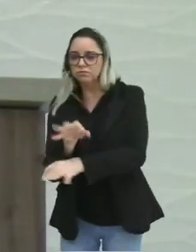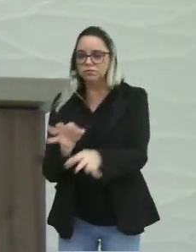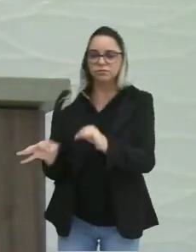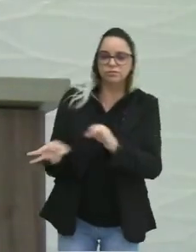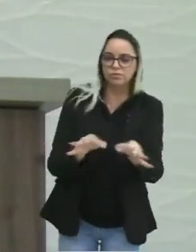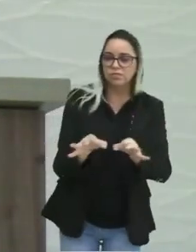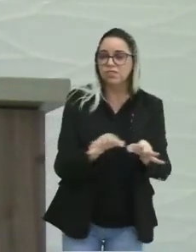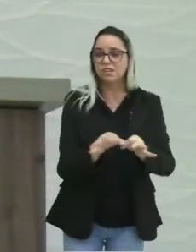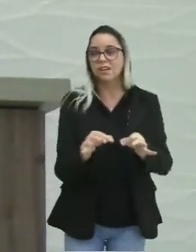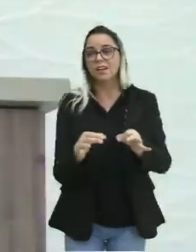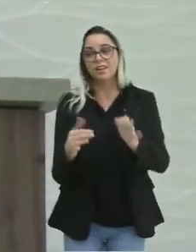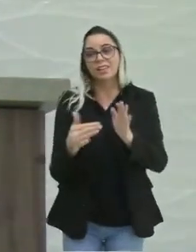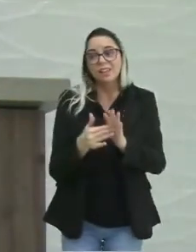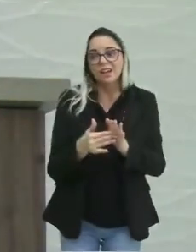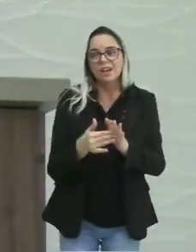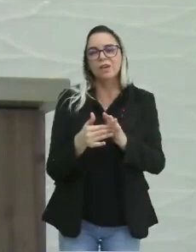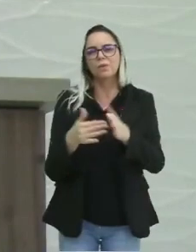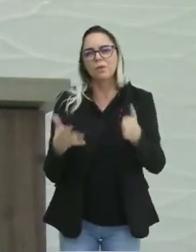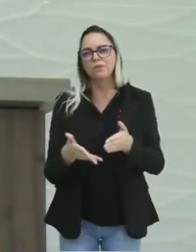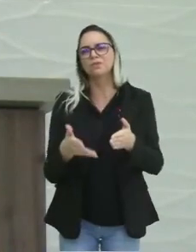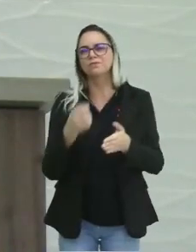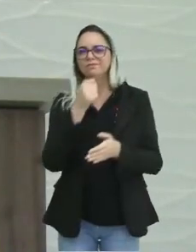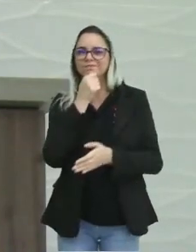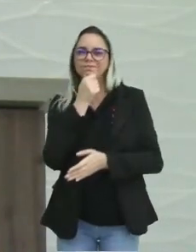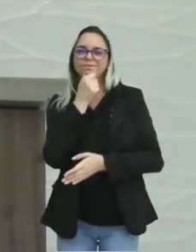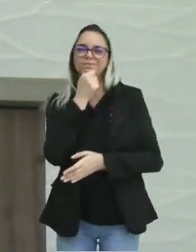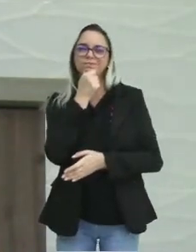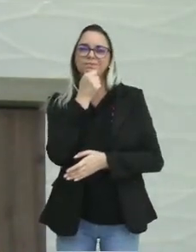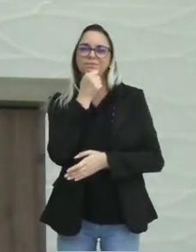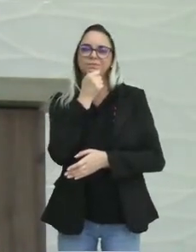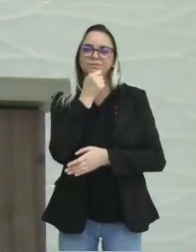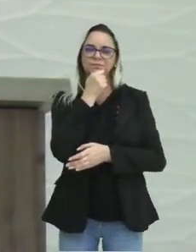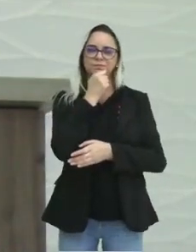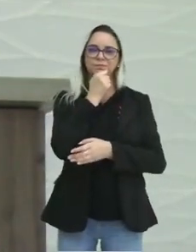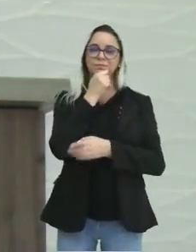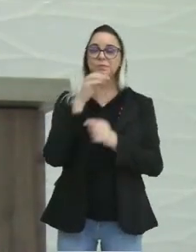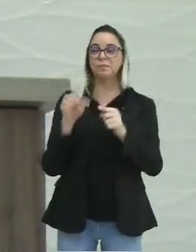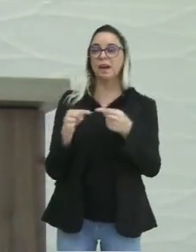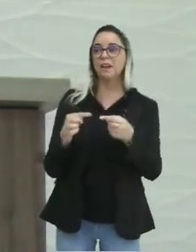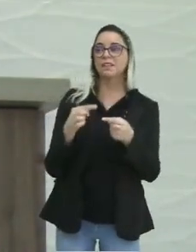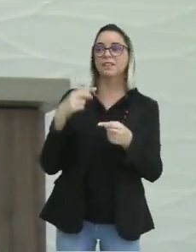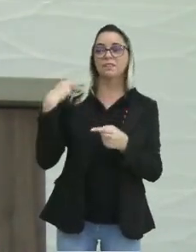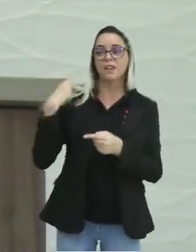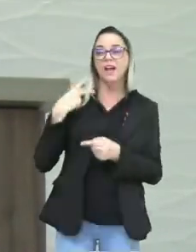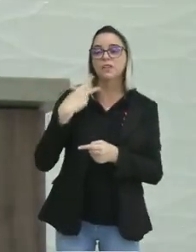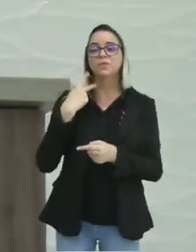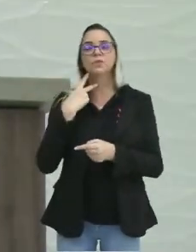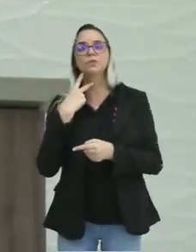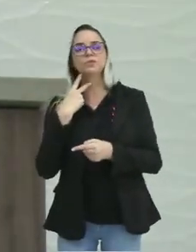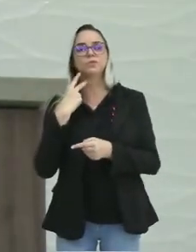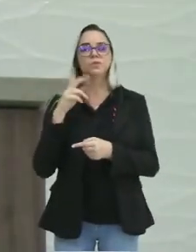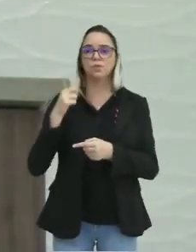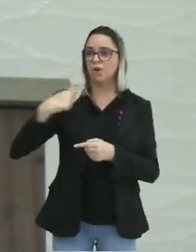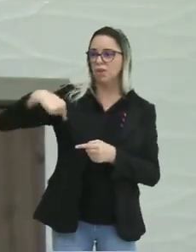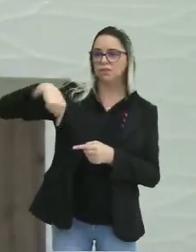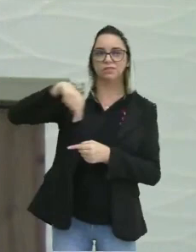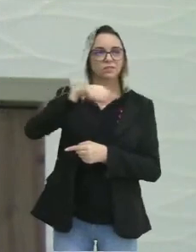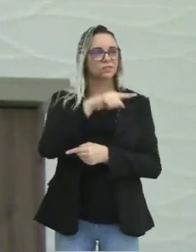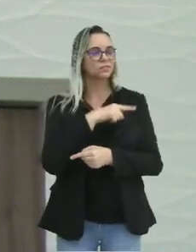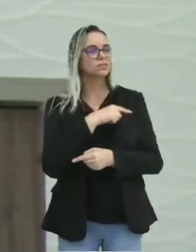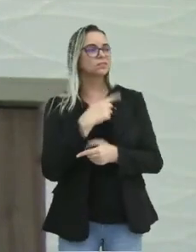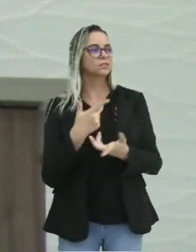gente não foi atendido. Eu acredito que as pessoas acham que o vereador está pedindo. O vereador está pedindo o